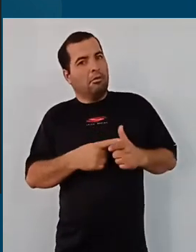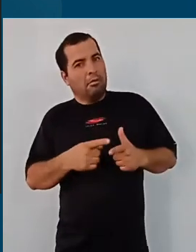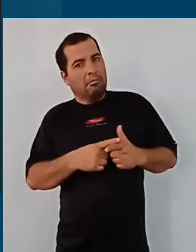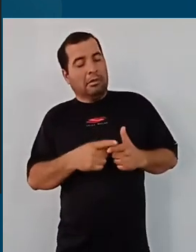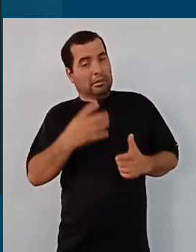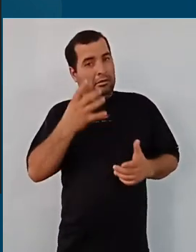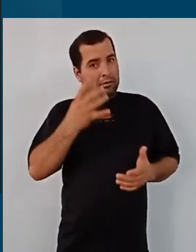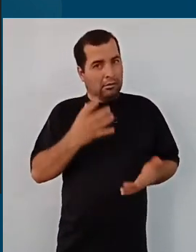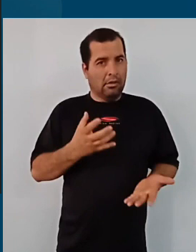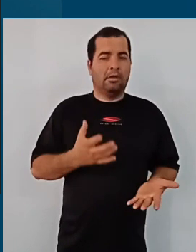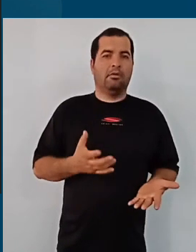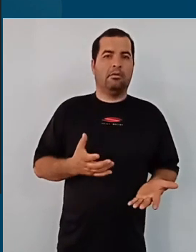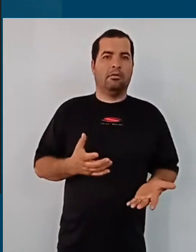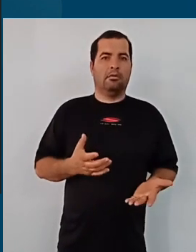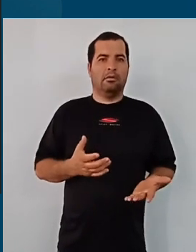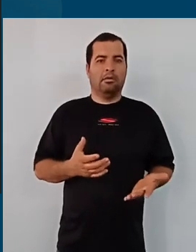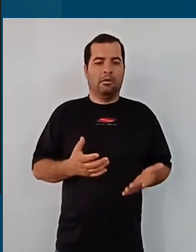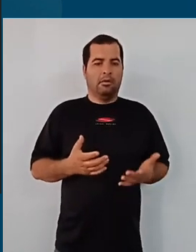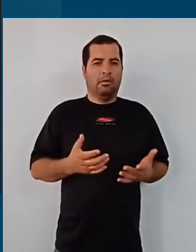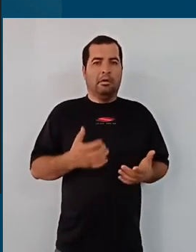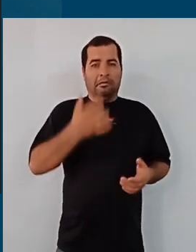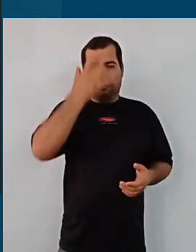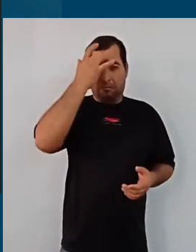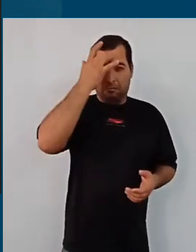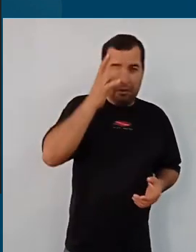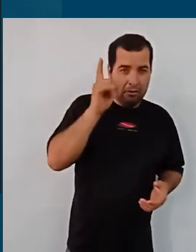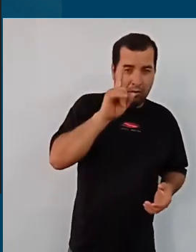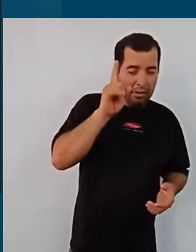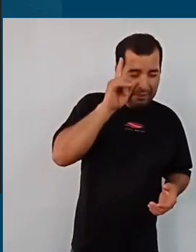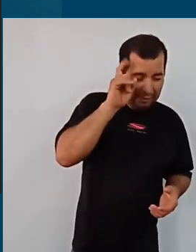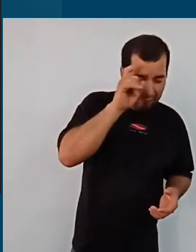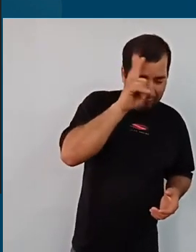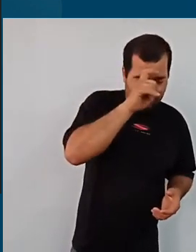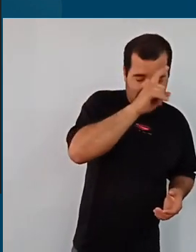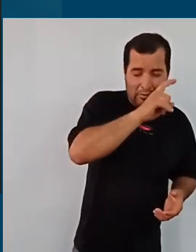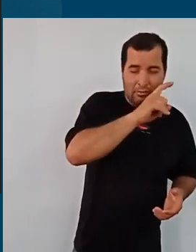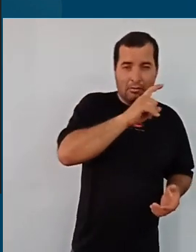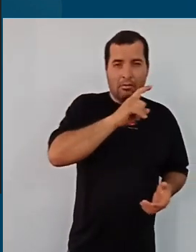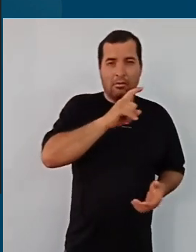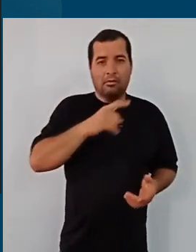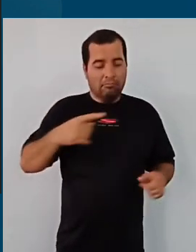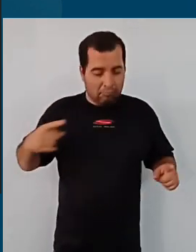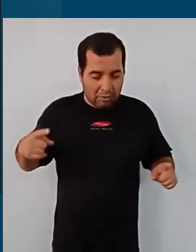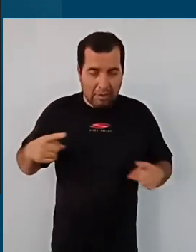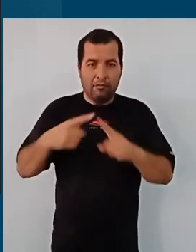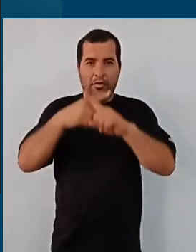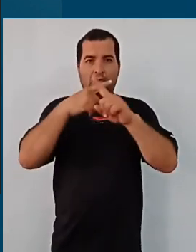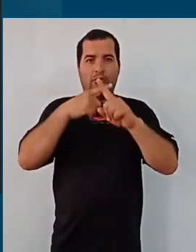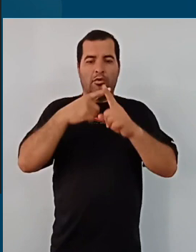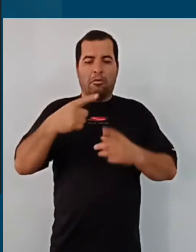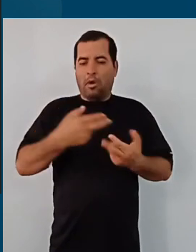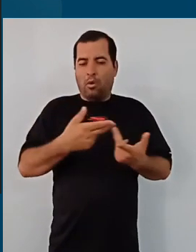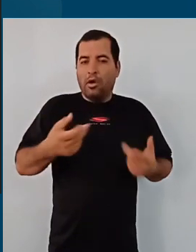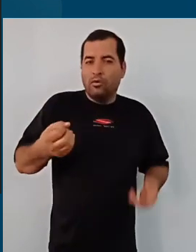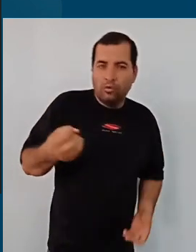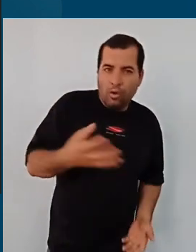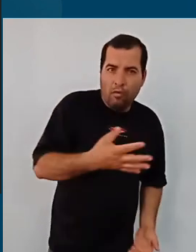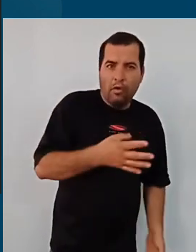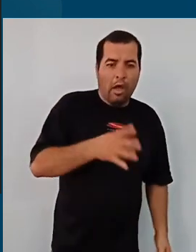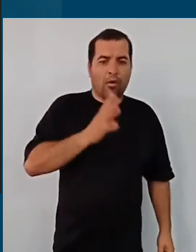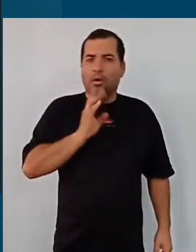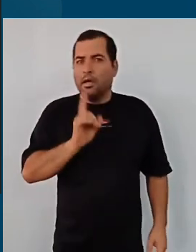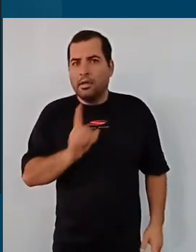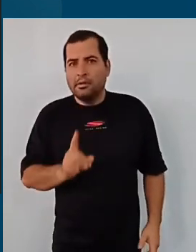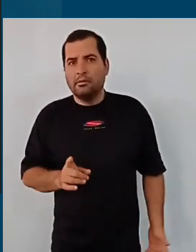complexa, uma situação não vivida antes. Então, frente a um desafio, uma situação nova, a algo ainda